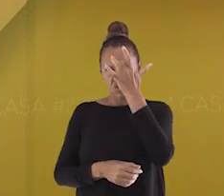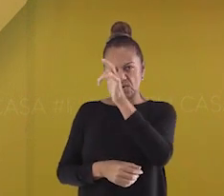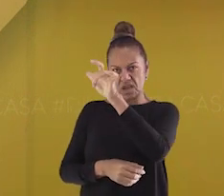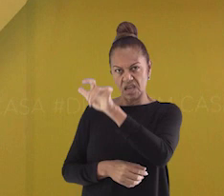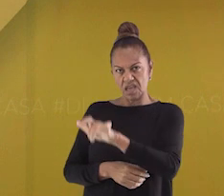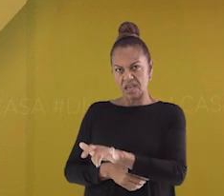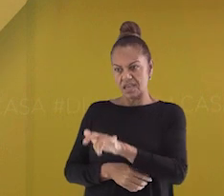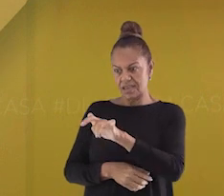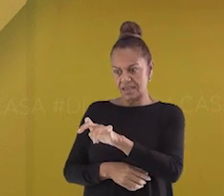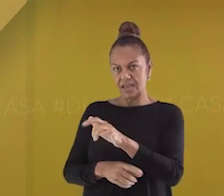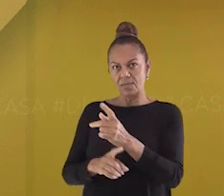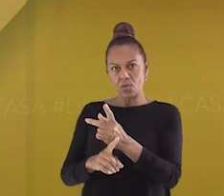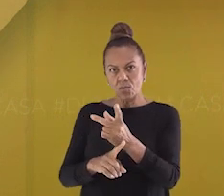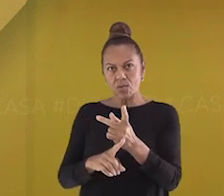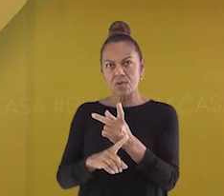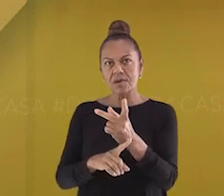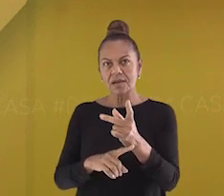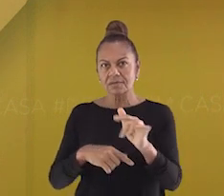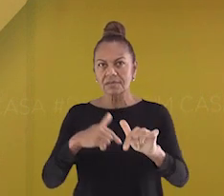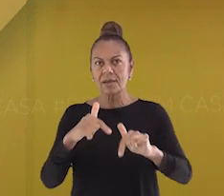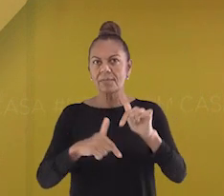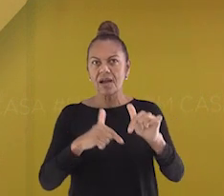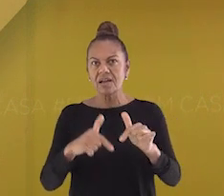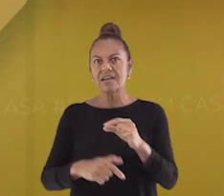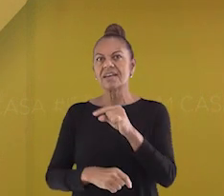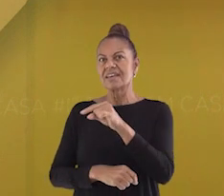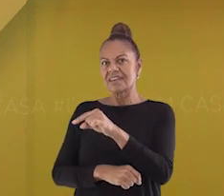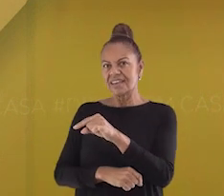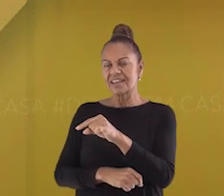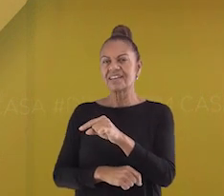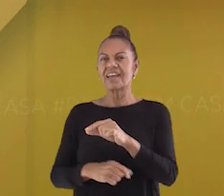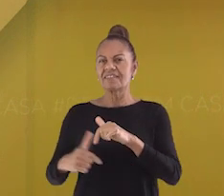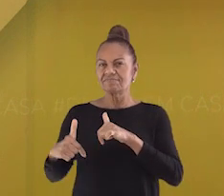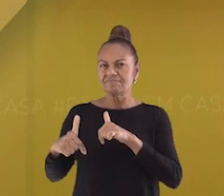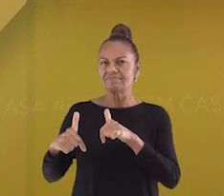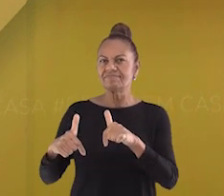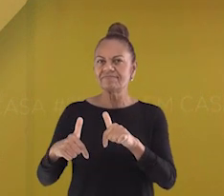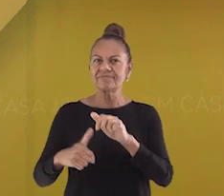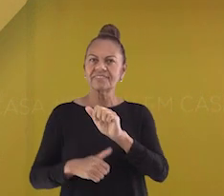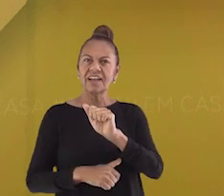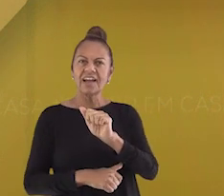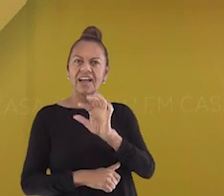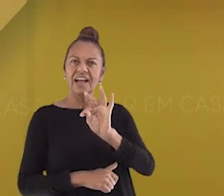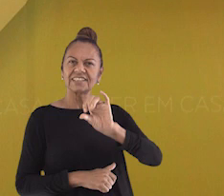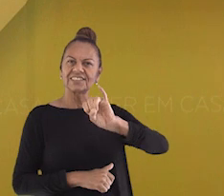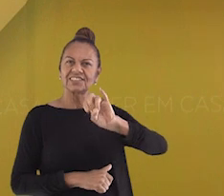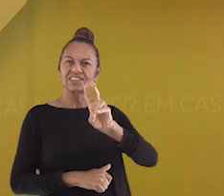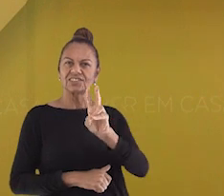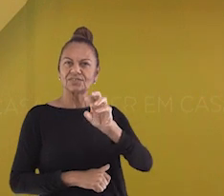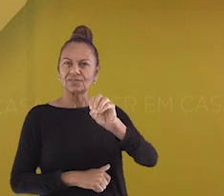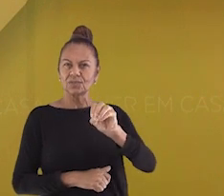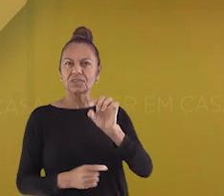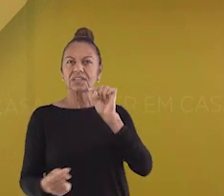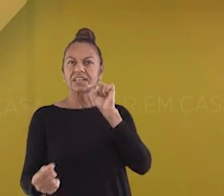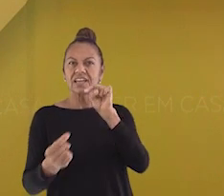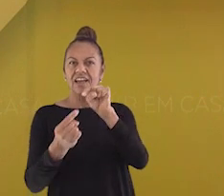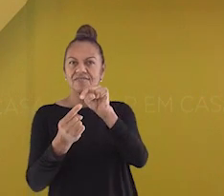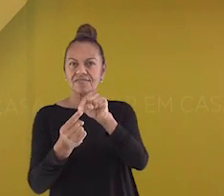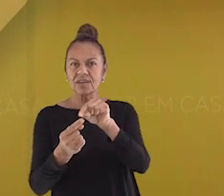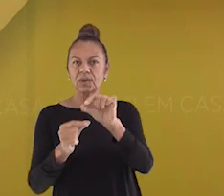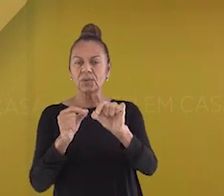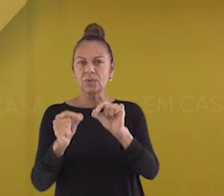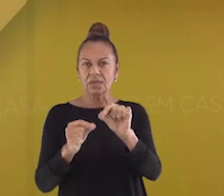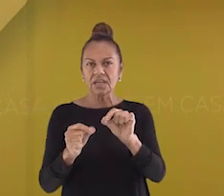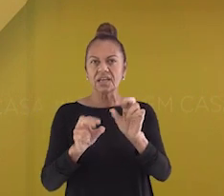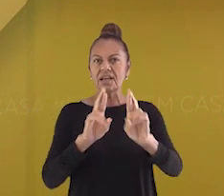emprego, ele é economicamente ativo. Sabe por quê? Porque ele interfere diretamente nas relações